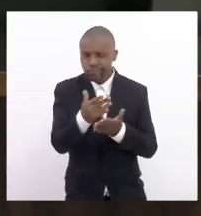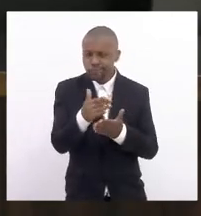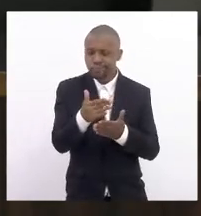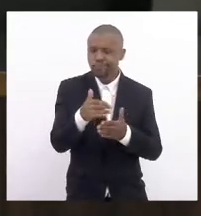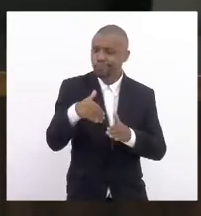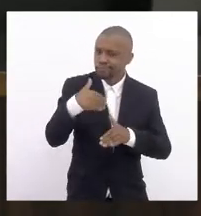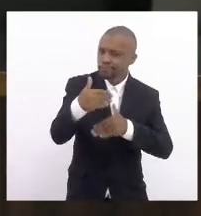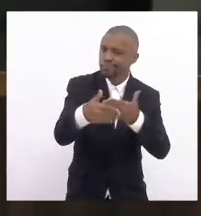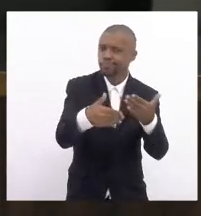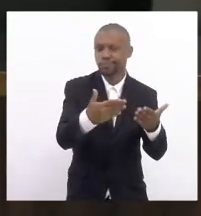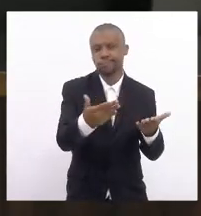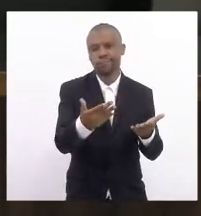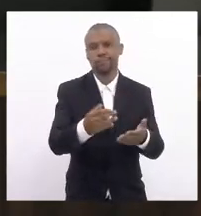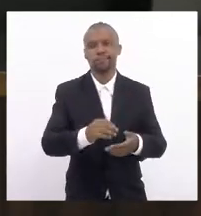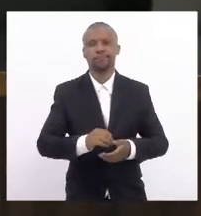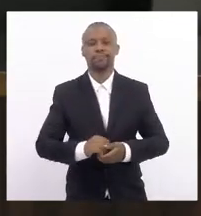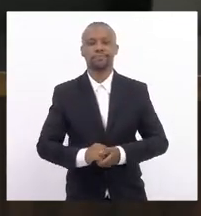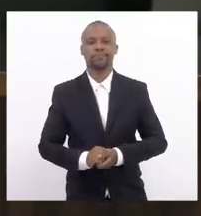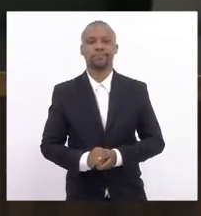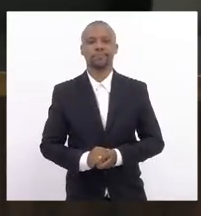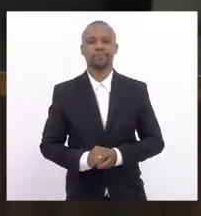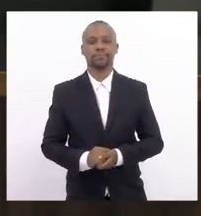Bebetão?